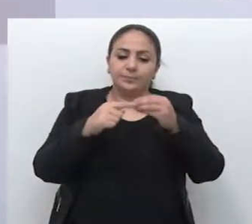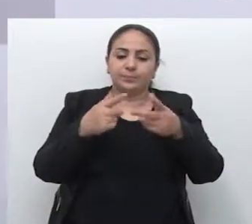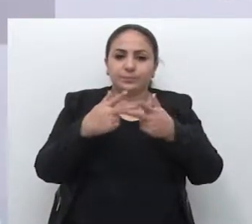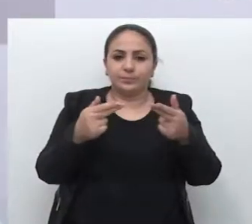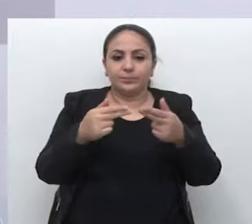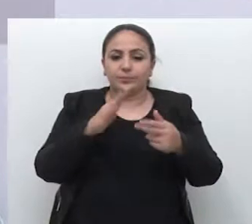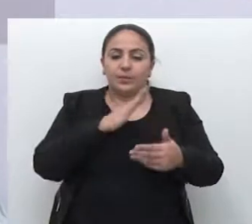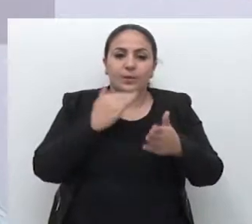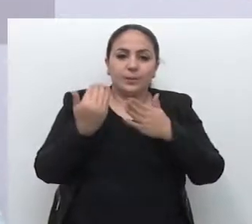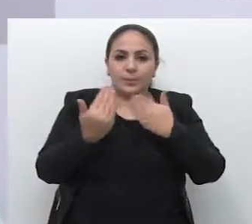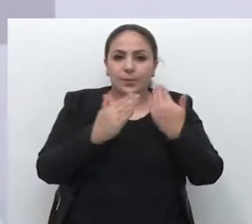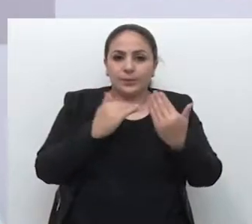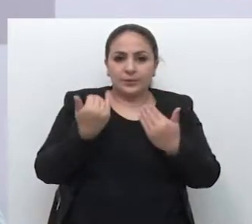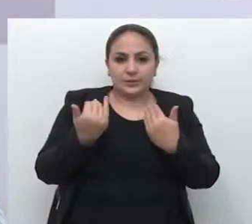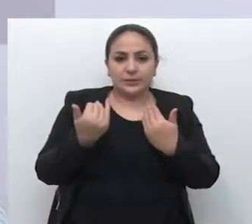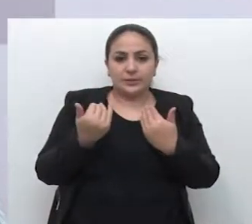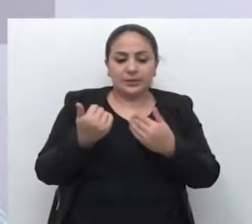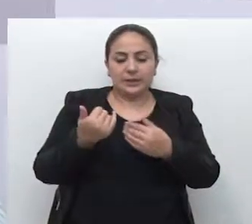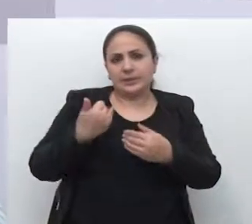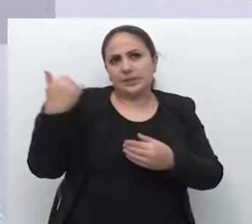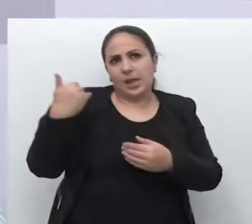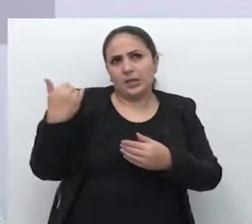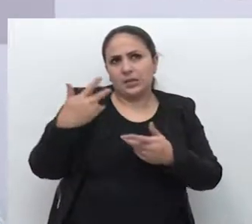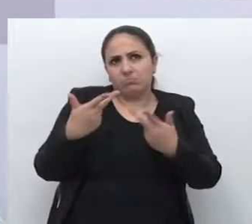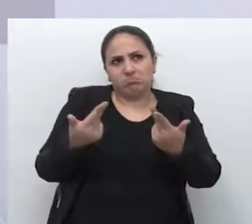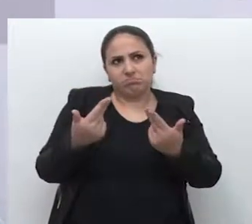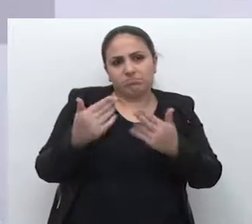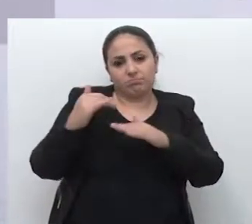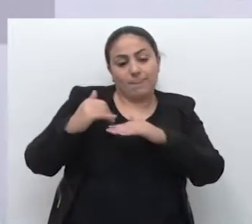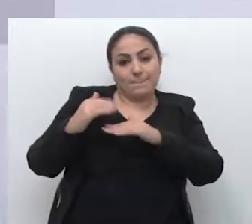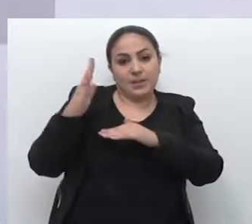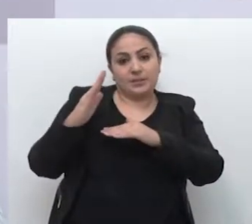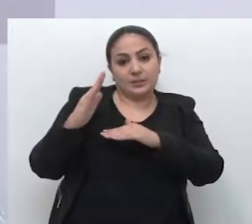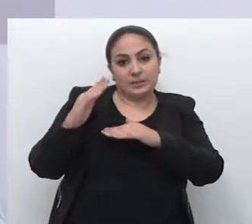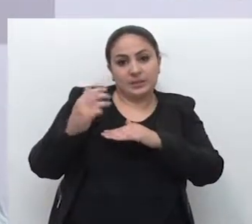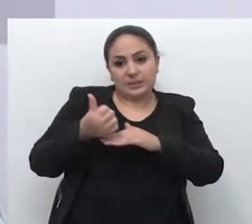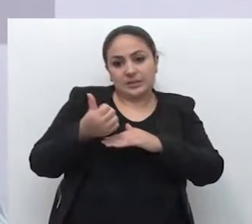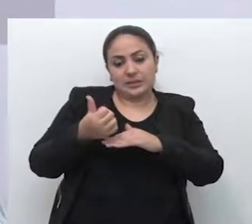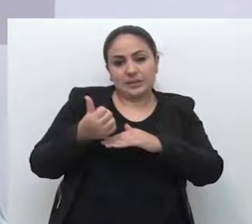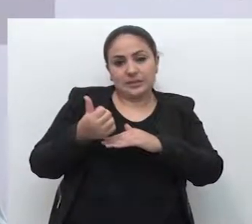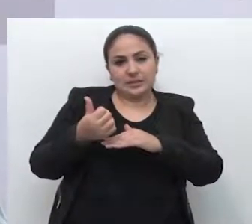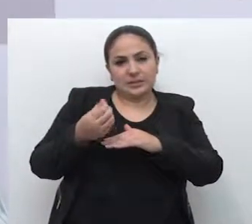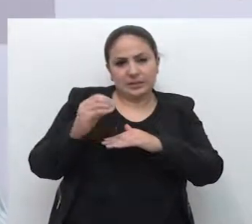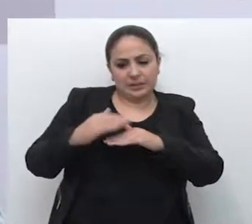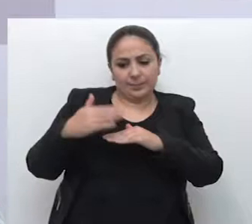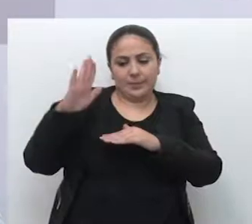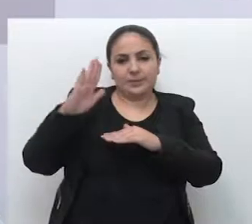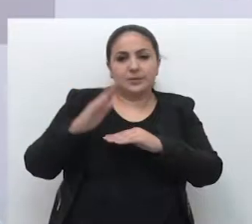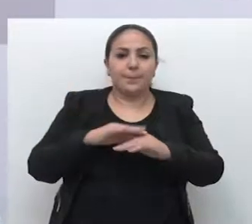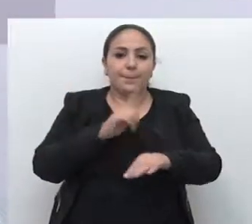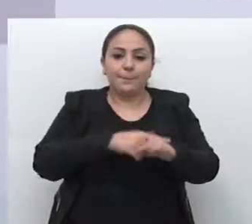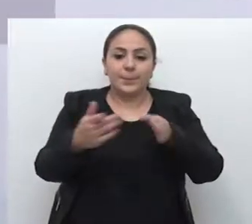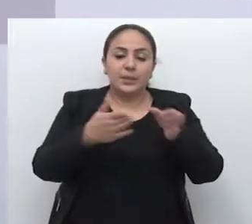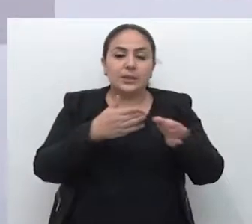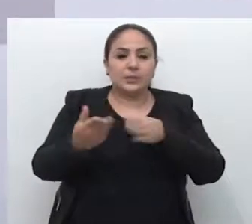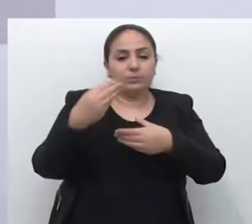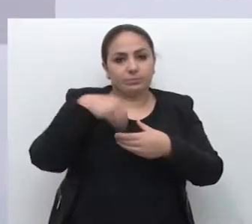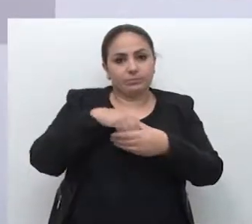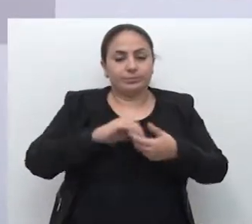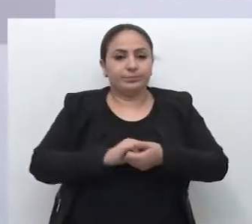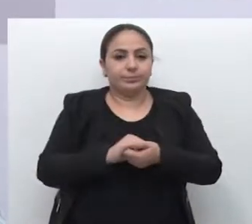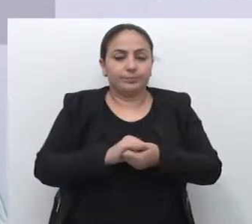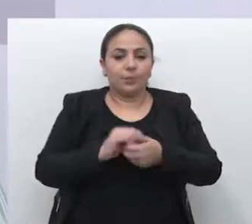dos principais motivos de morte na idade, né, avançada, na terceira idade, no período de